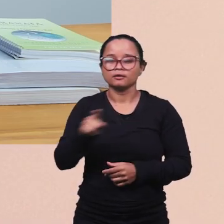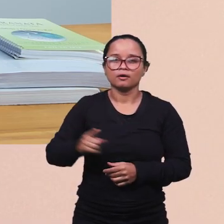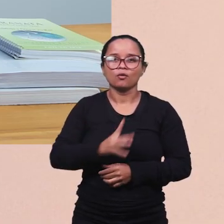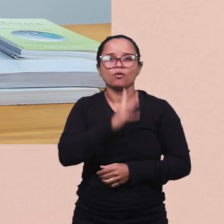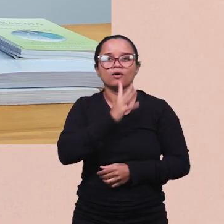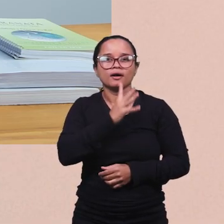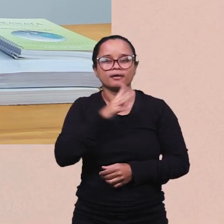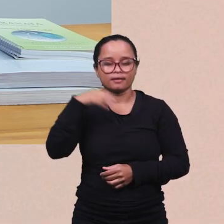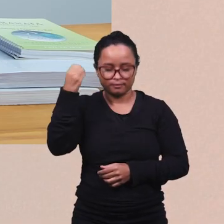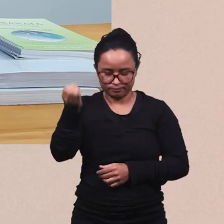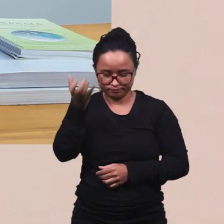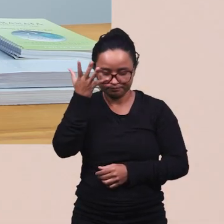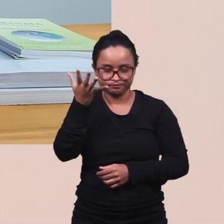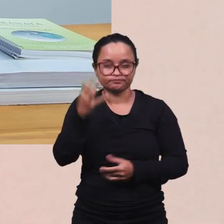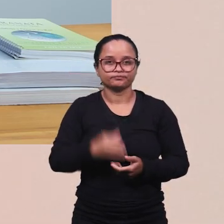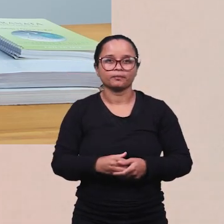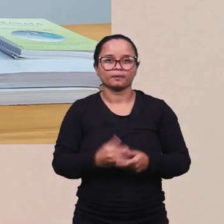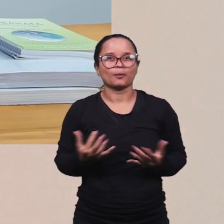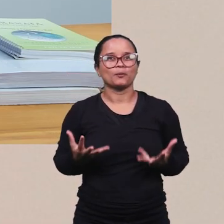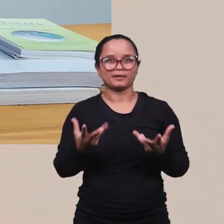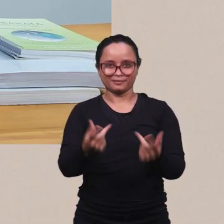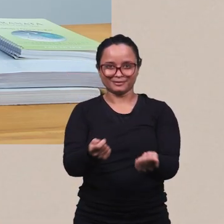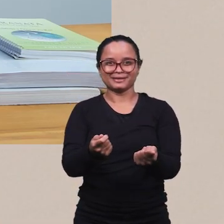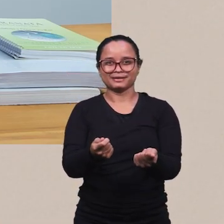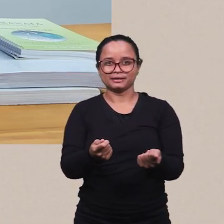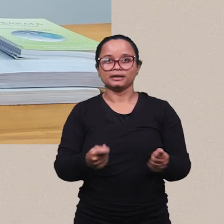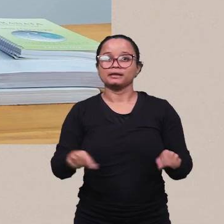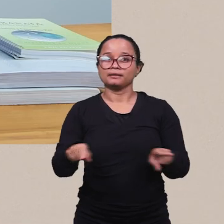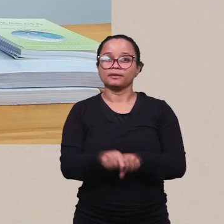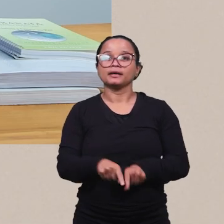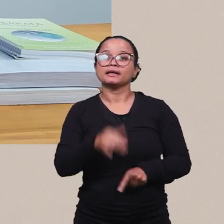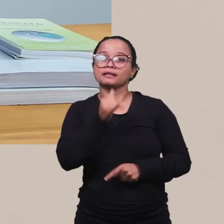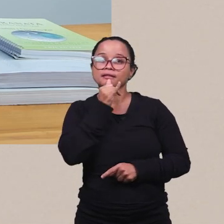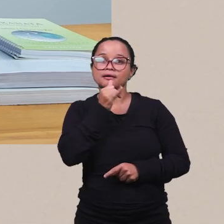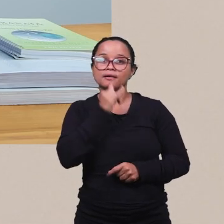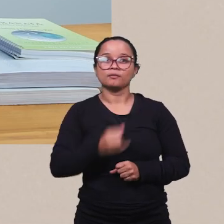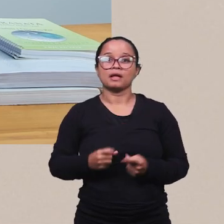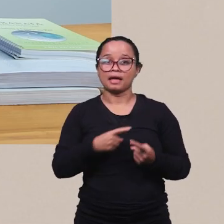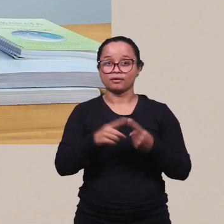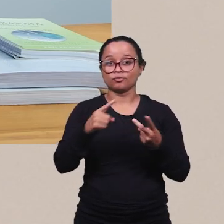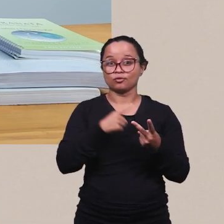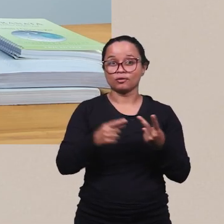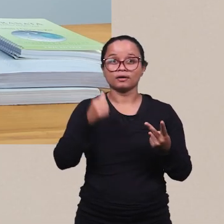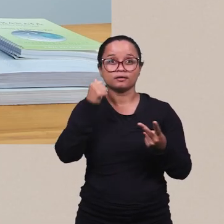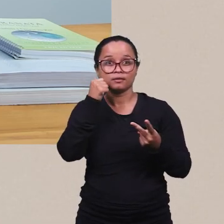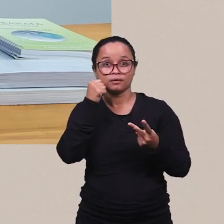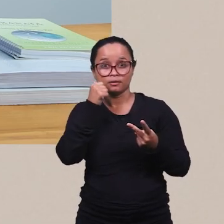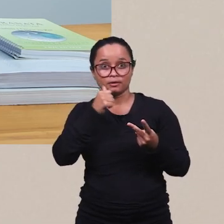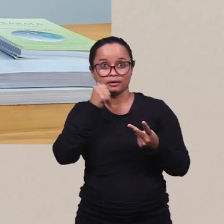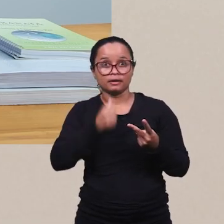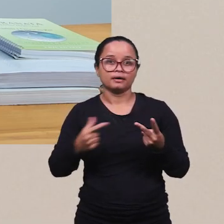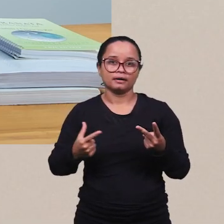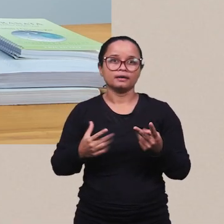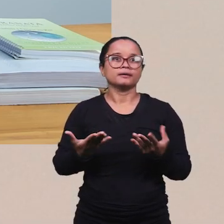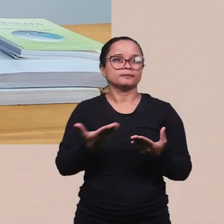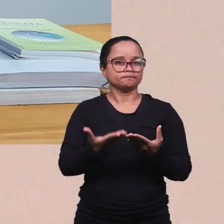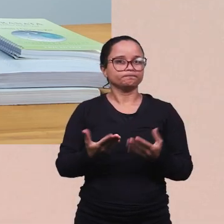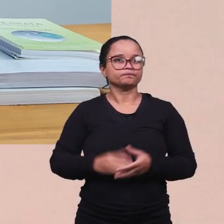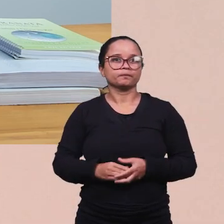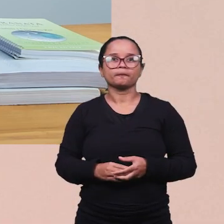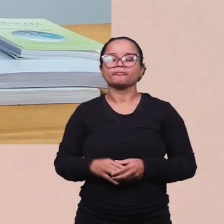dão conhecimento da revelação, é maravilhoso. Como, por exemplo, as 2 mulheres que moem